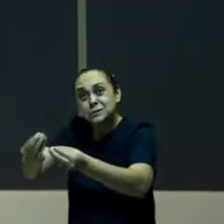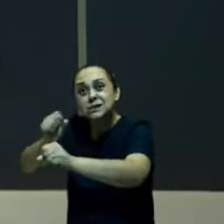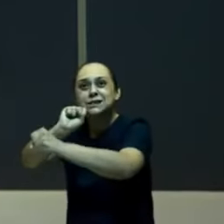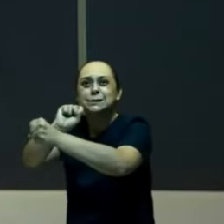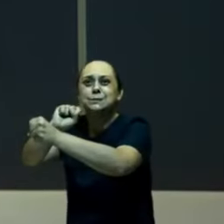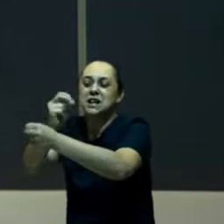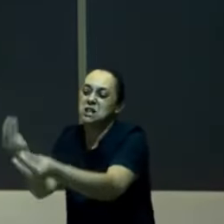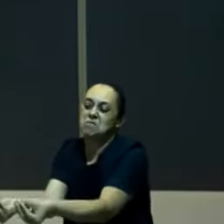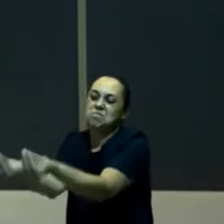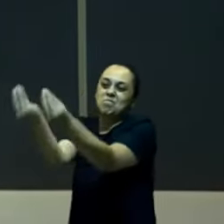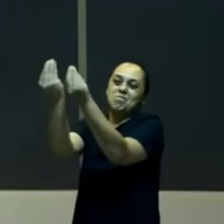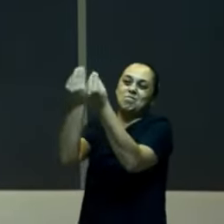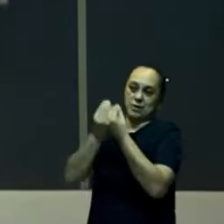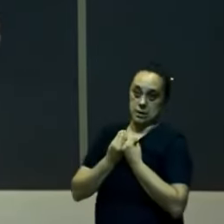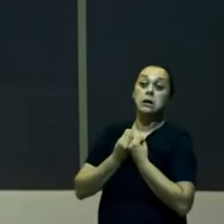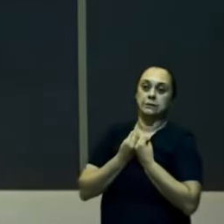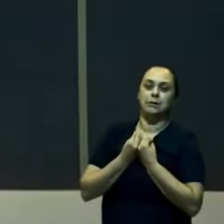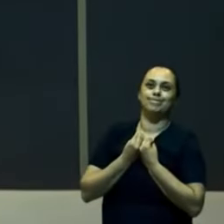Se ele não der o ano que vem, eu não dou.